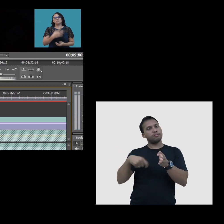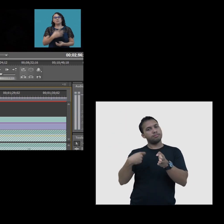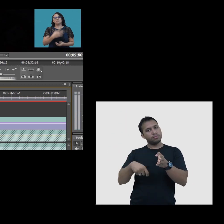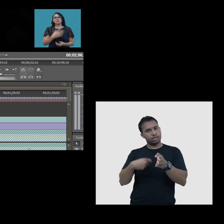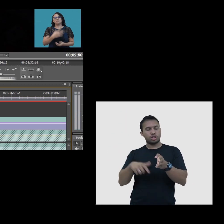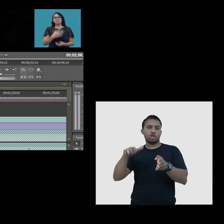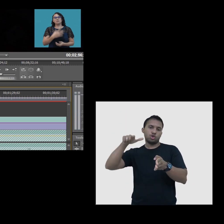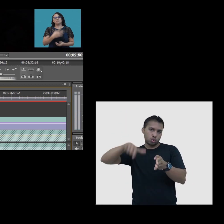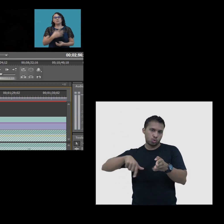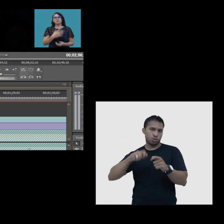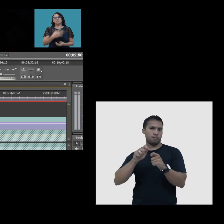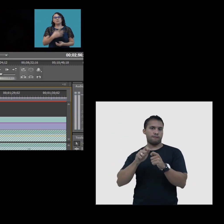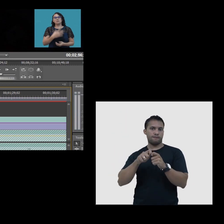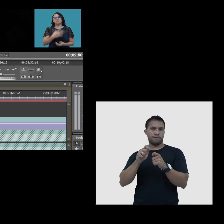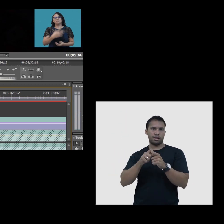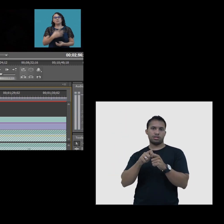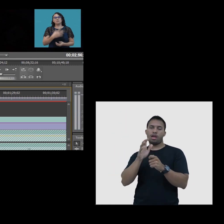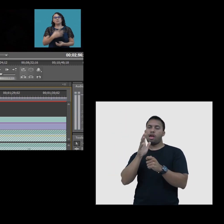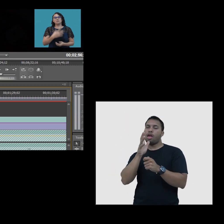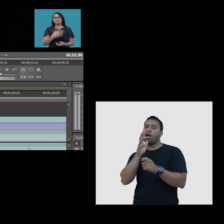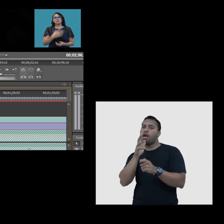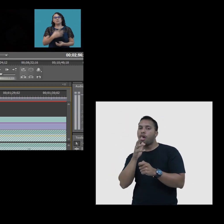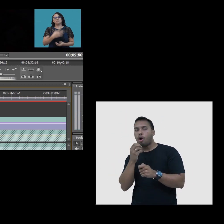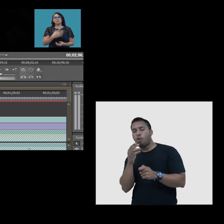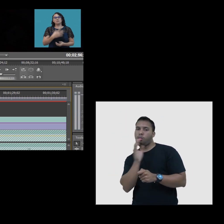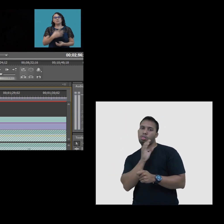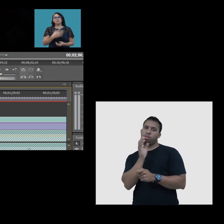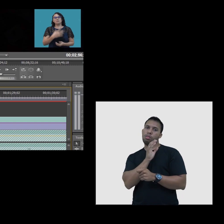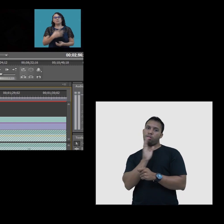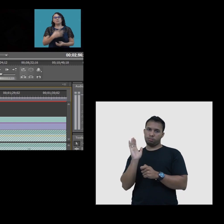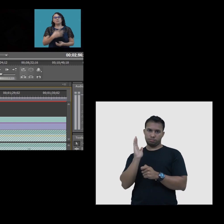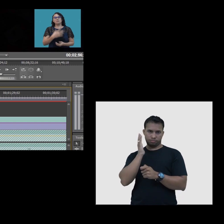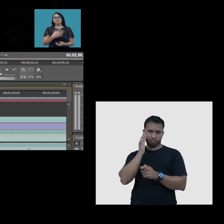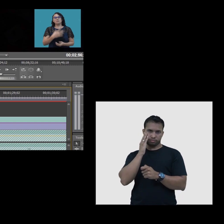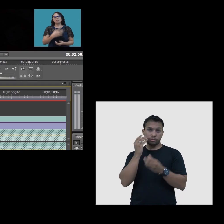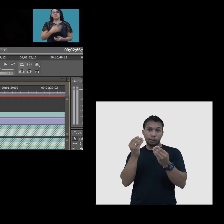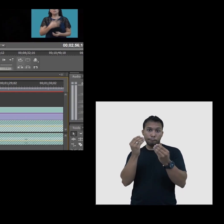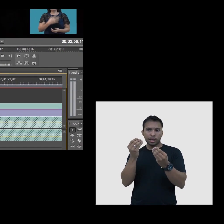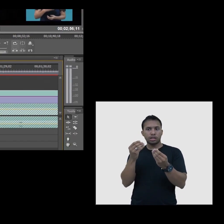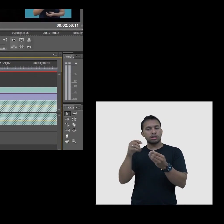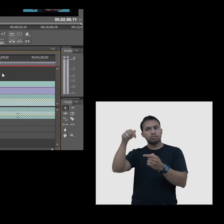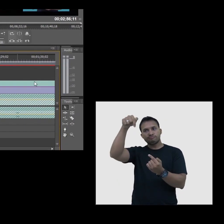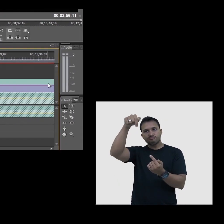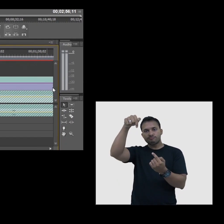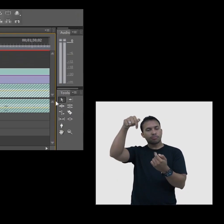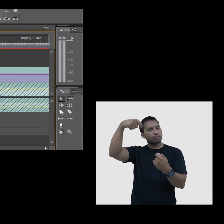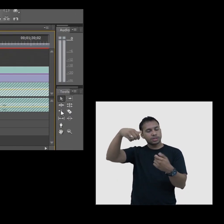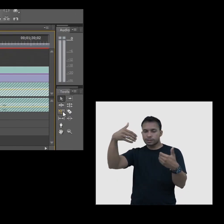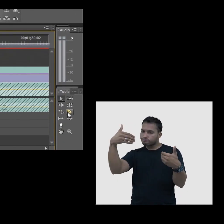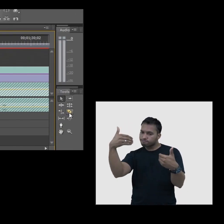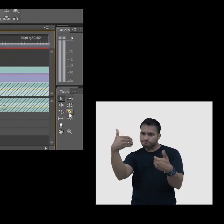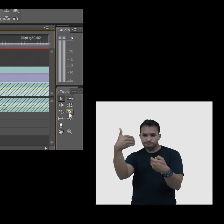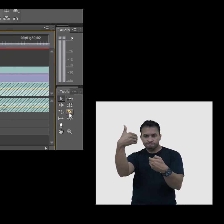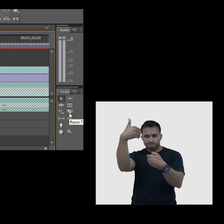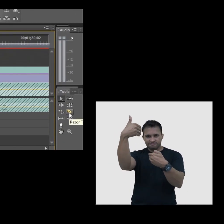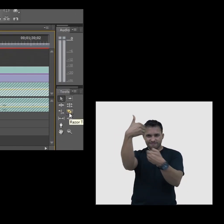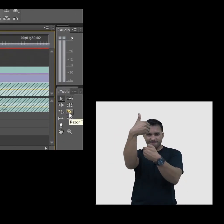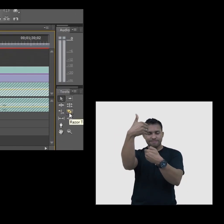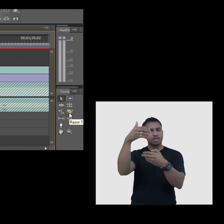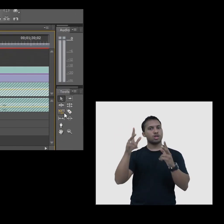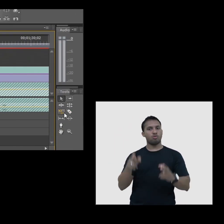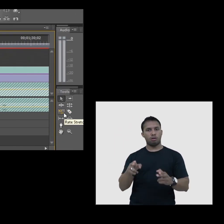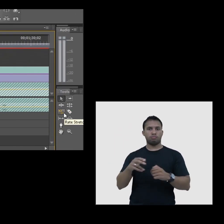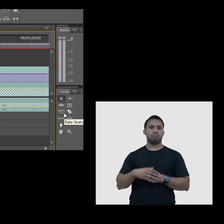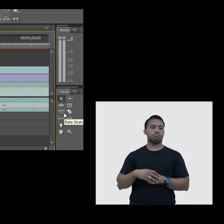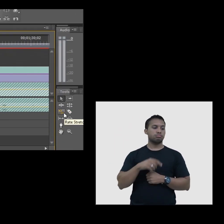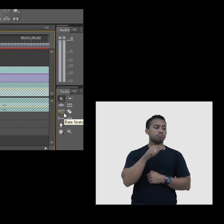Então agora a gente vai ajustar a velocidade do vídeo para que ele termine no mesmo ponto. A gente vai para a ferramenta que